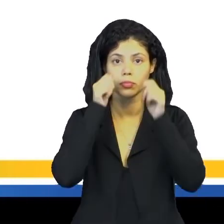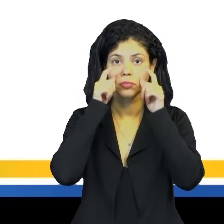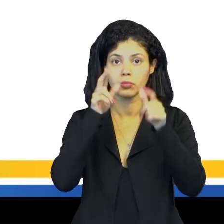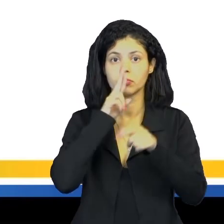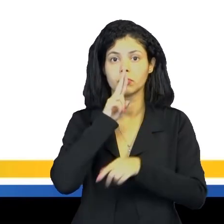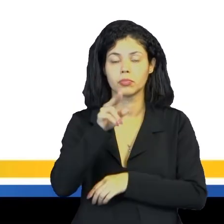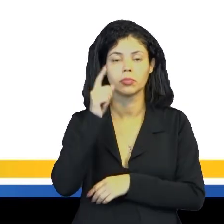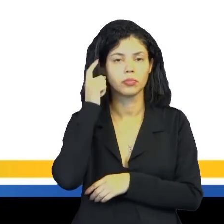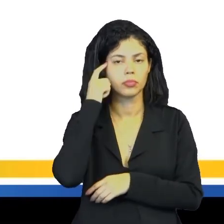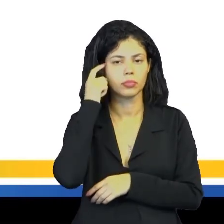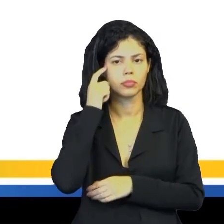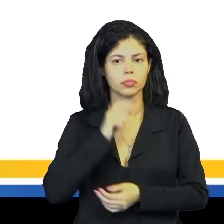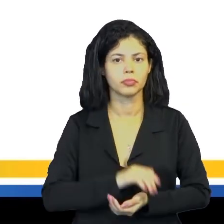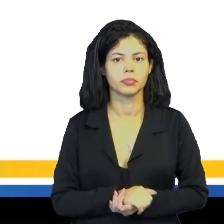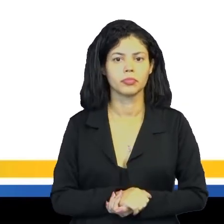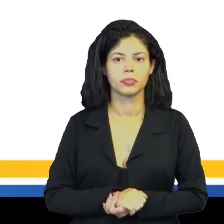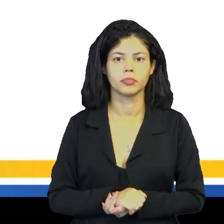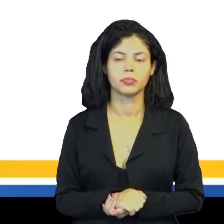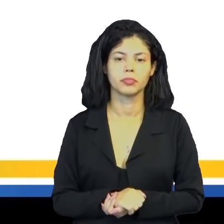na resposta.